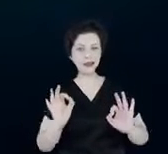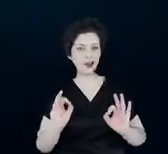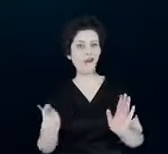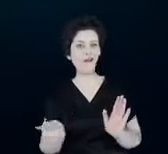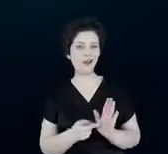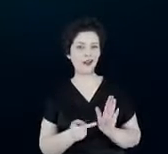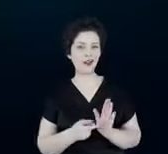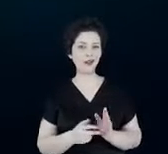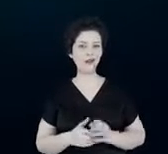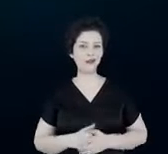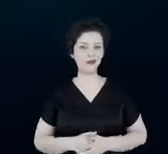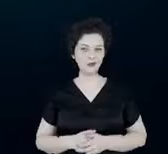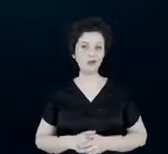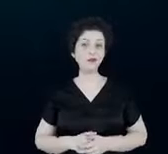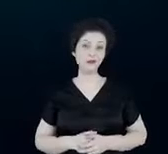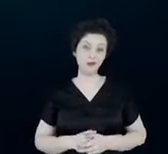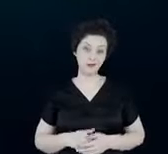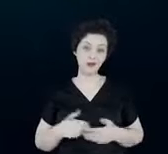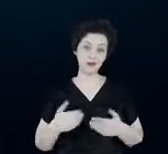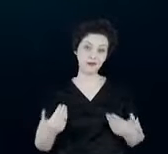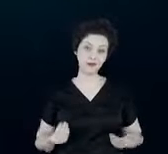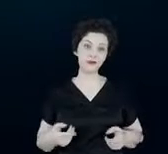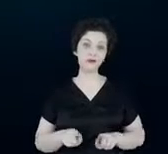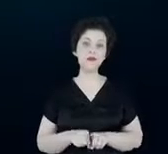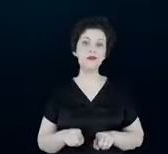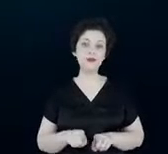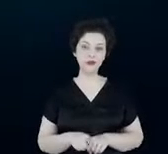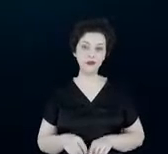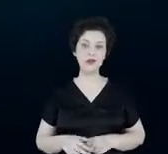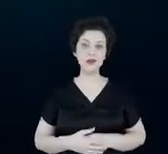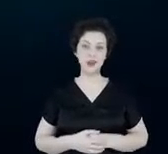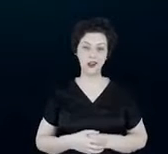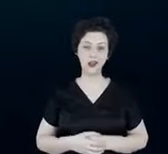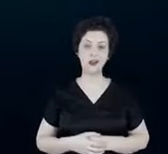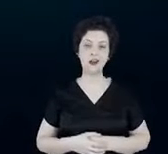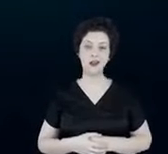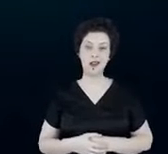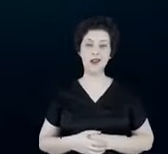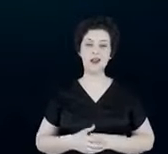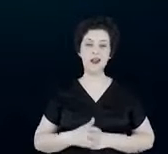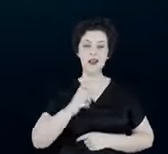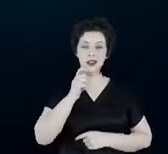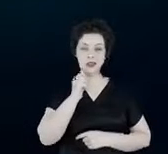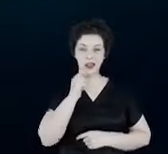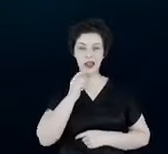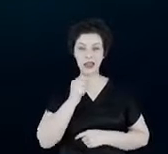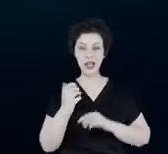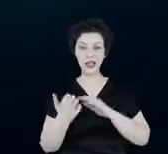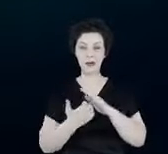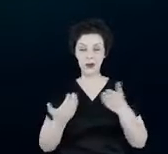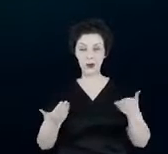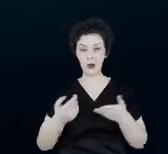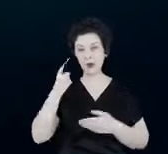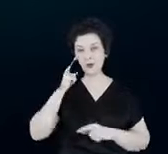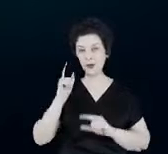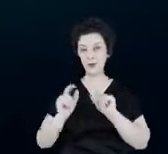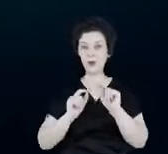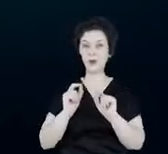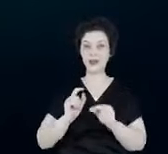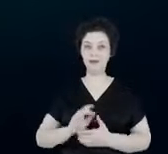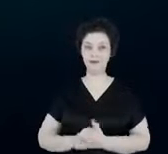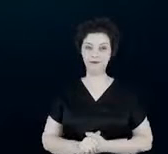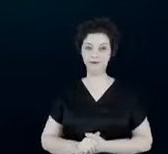costuma peças de roupa para ele né e aqui eu falo assim gente essa é a gente vai fazer isso as empresas pensam muito hoje e como o que